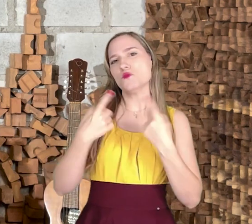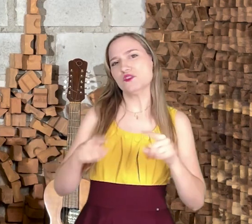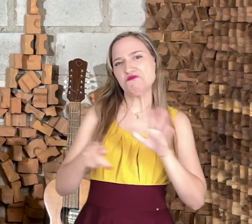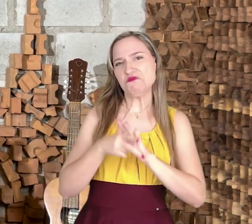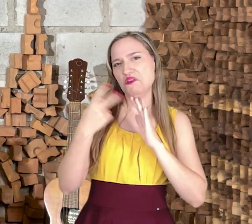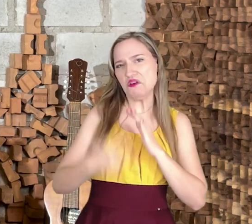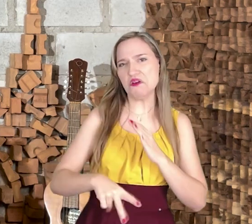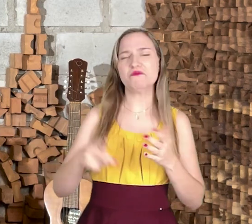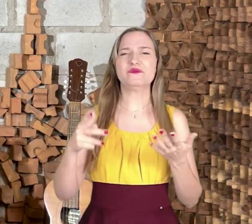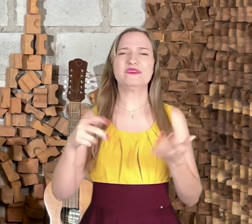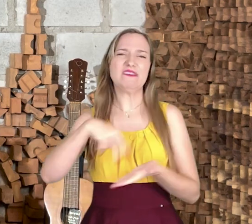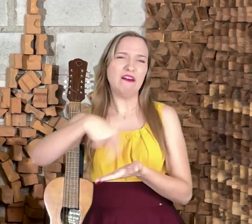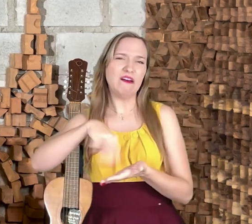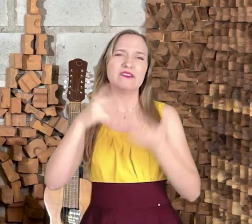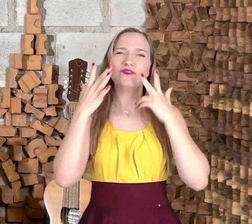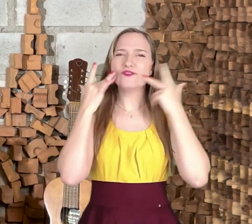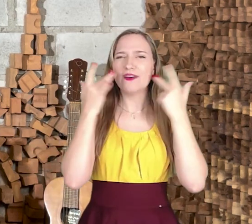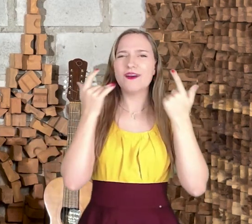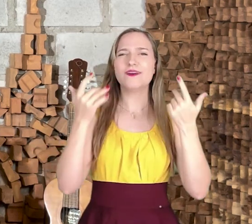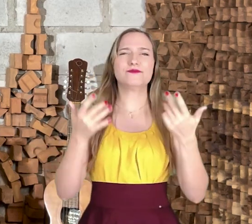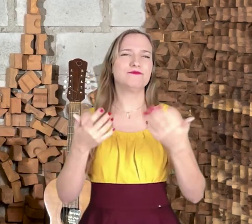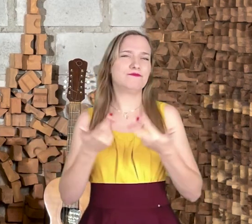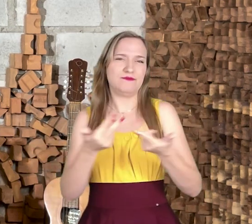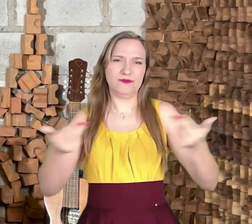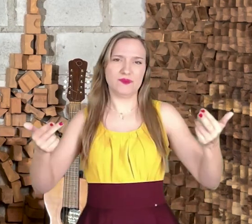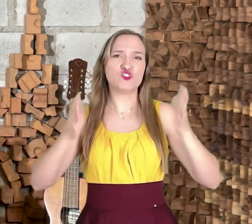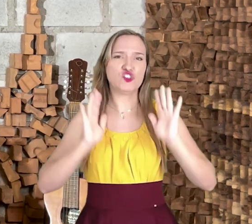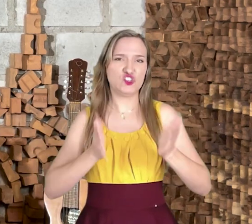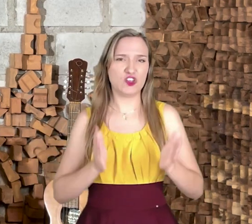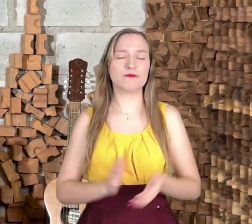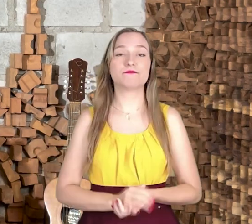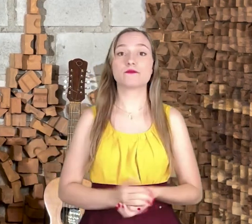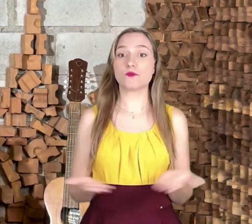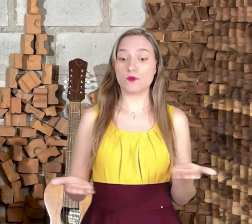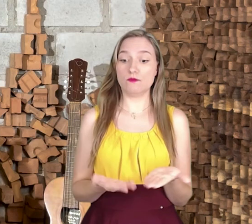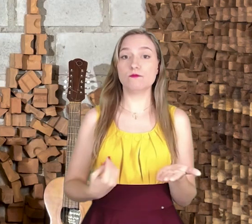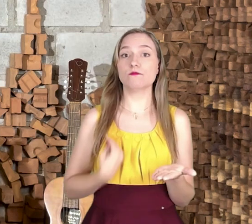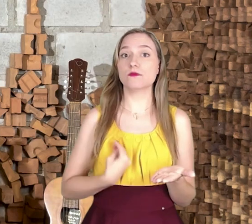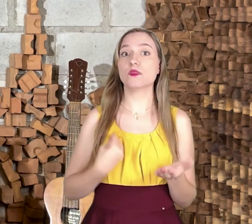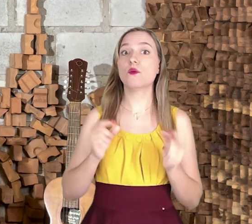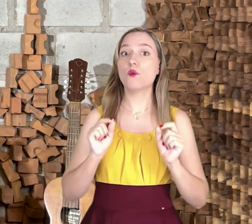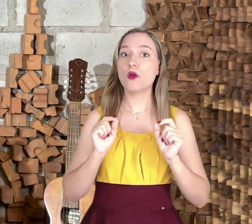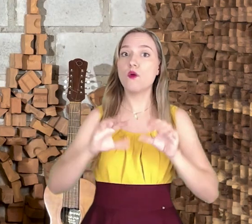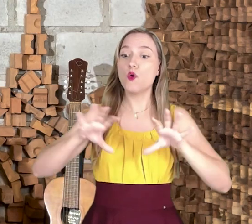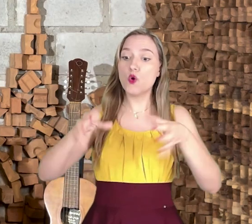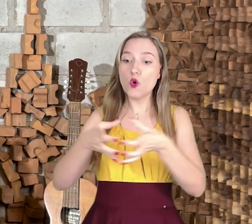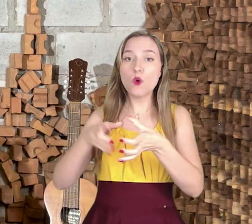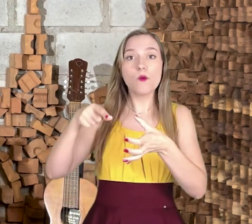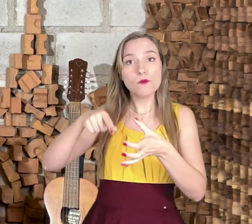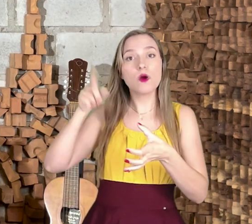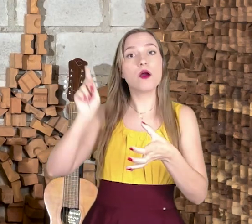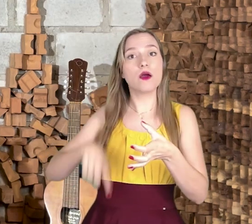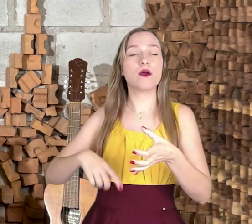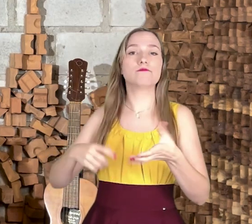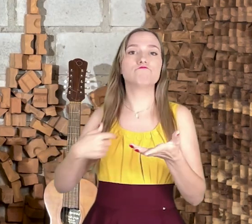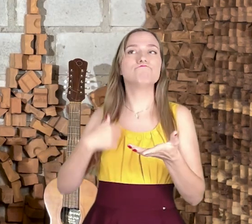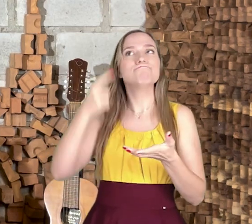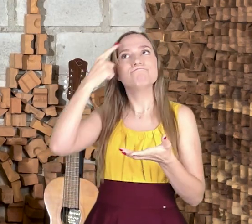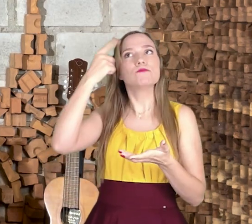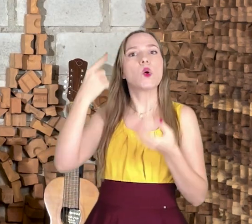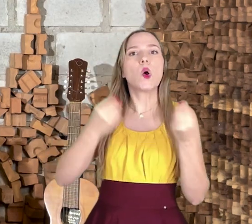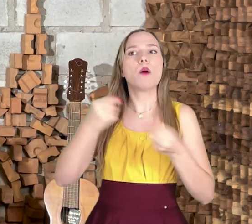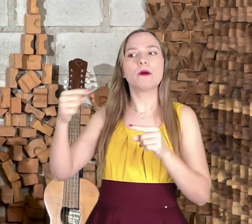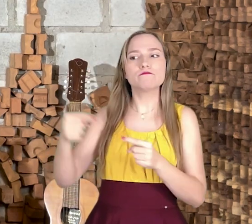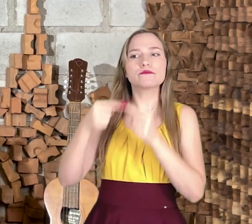teatro, fazendo vários tipos de trabalhos diferentes. E hoje, meio que a gente monta o grupo com a necessidade do trabalho, de grupos de todas as cidades,